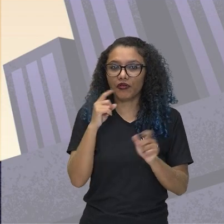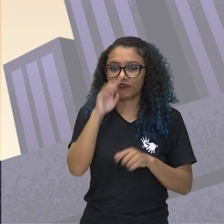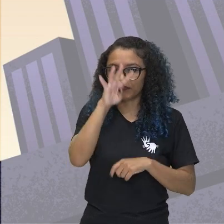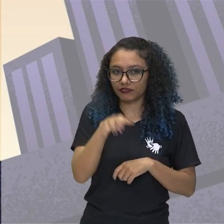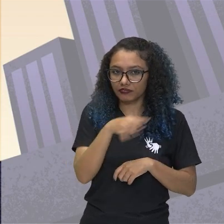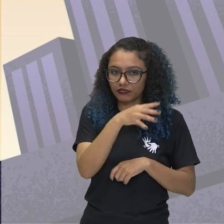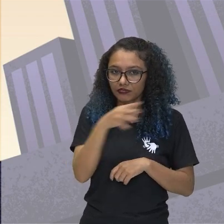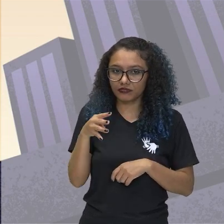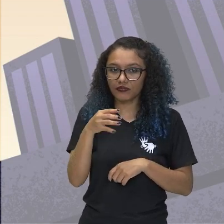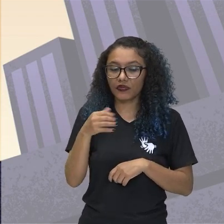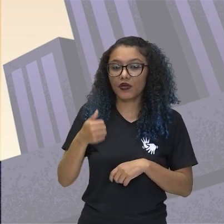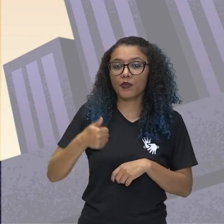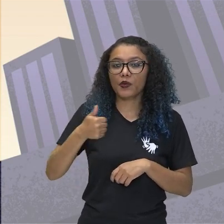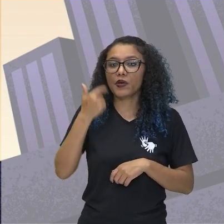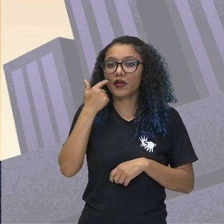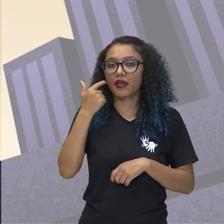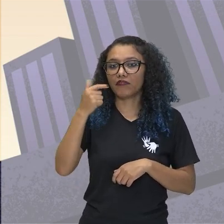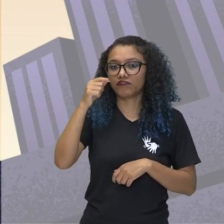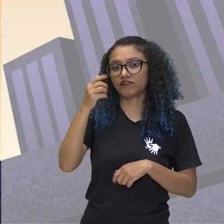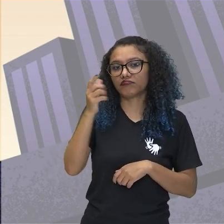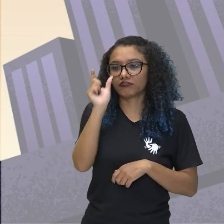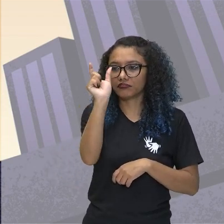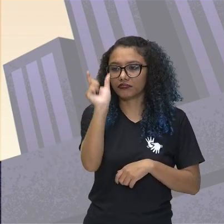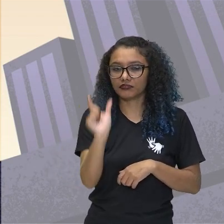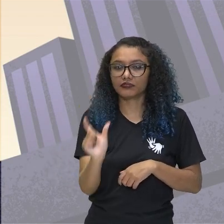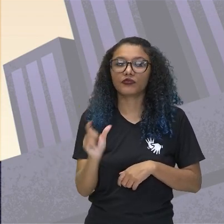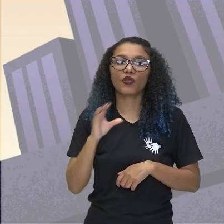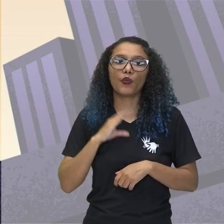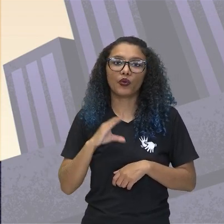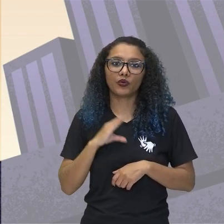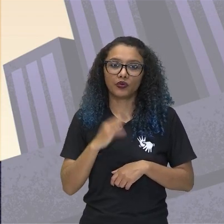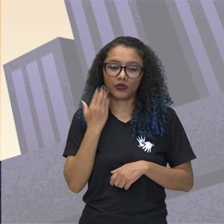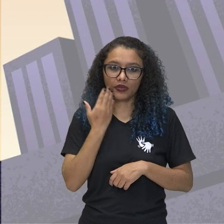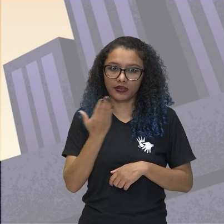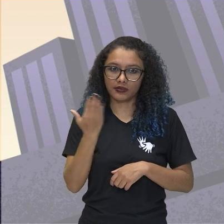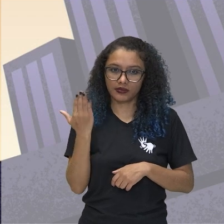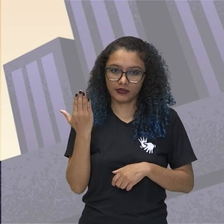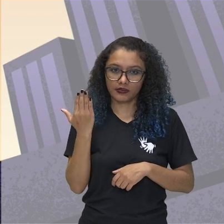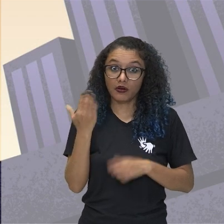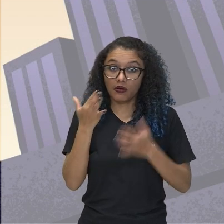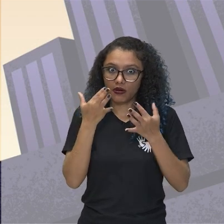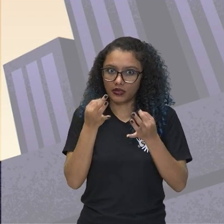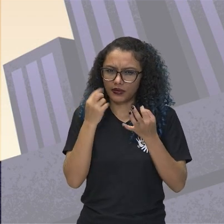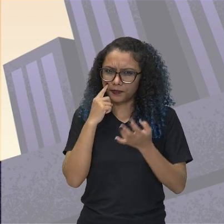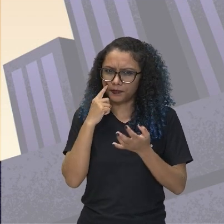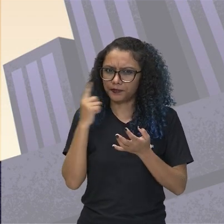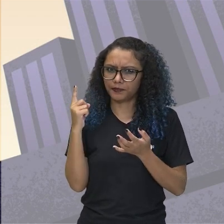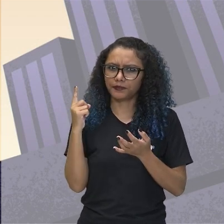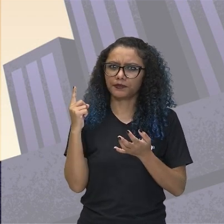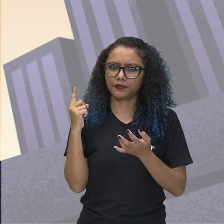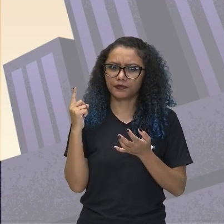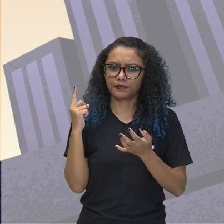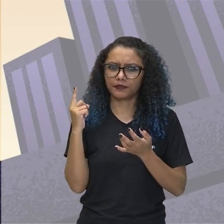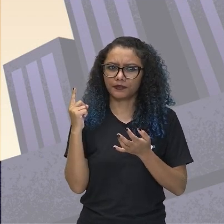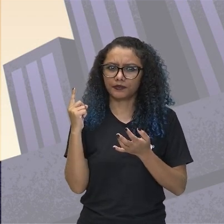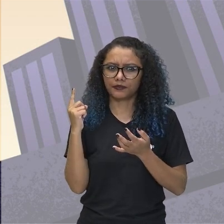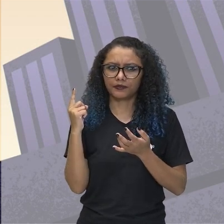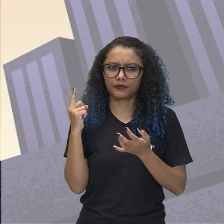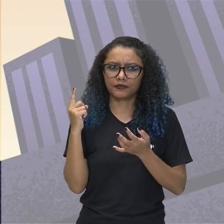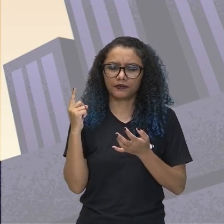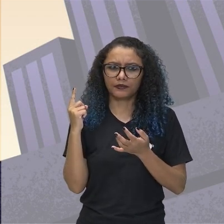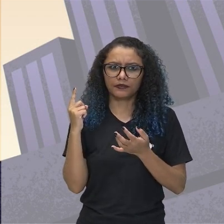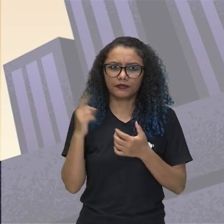temos palavras no português, tá? No português. Então, observem aqui, no